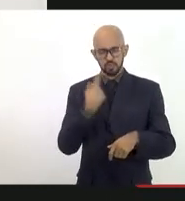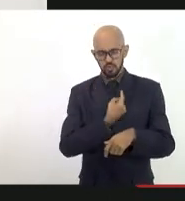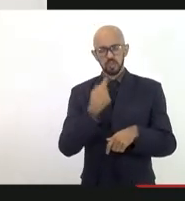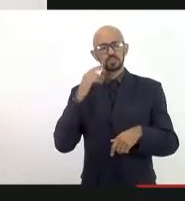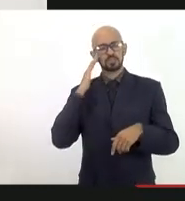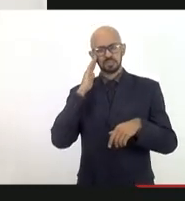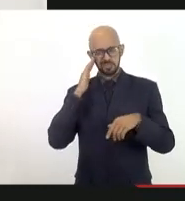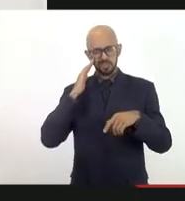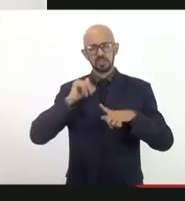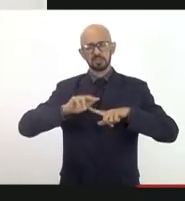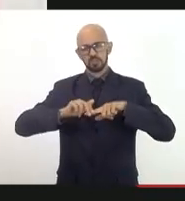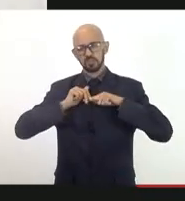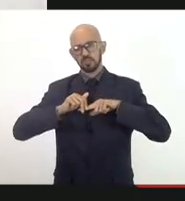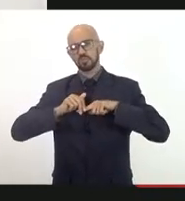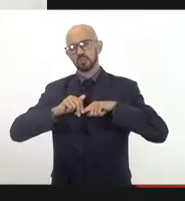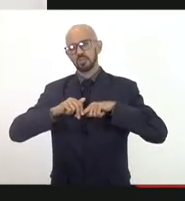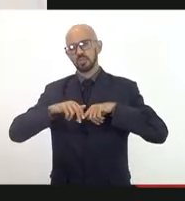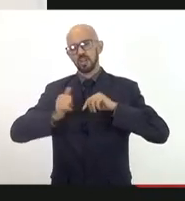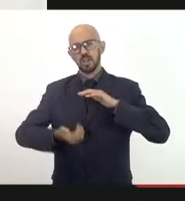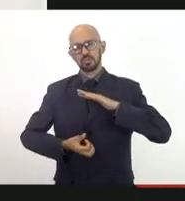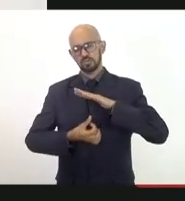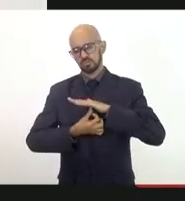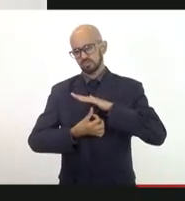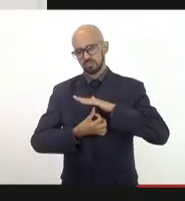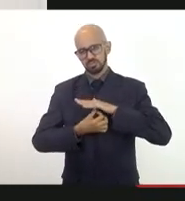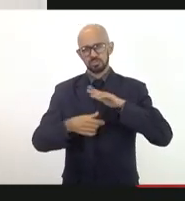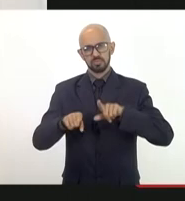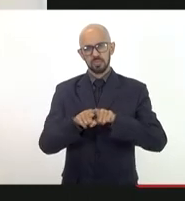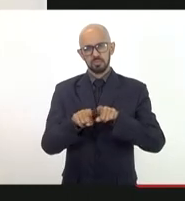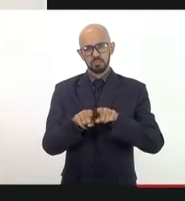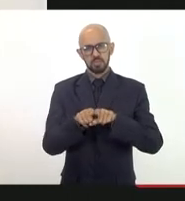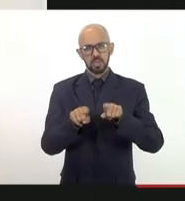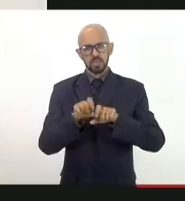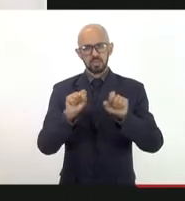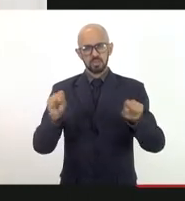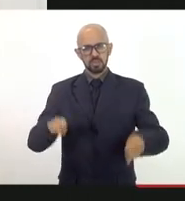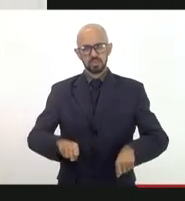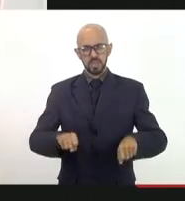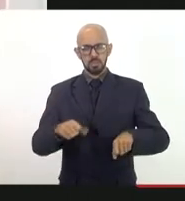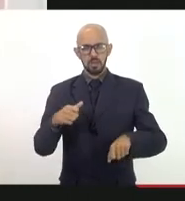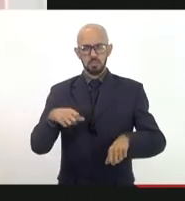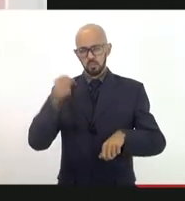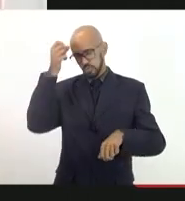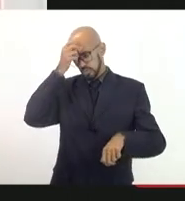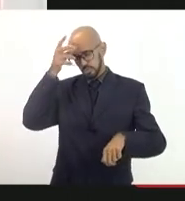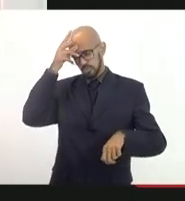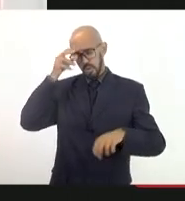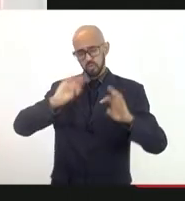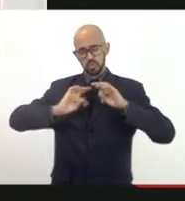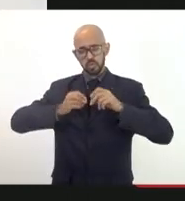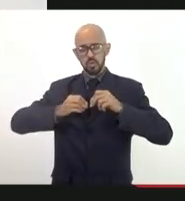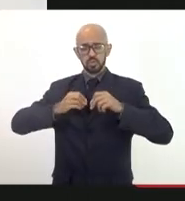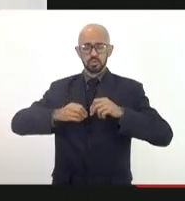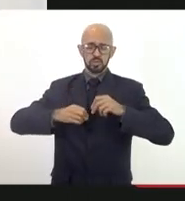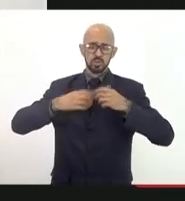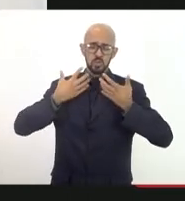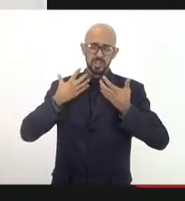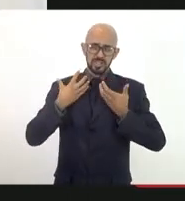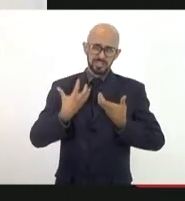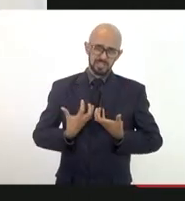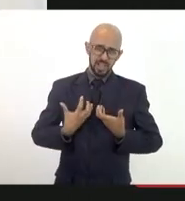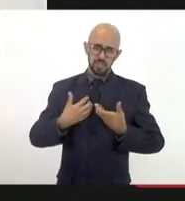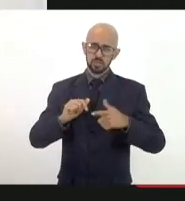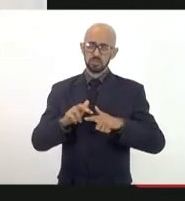dos órgãos públicos, é um empecilho para os sistemas municipais de saúde, né? Toda a rede foi sobrecarregada, sobretudo em relação